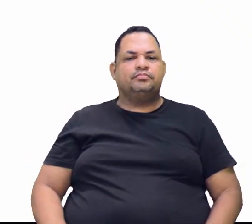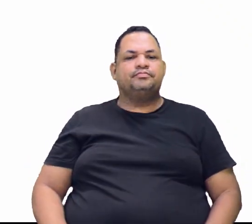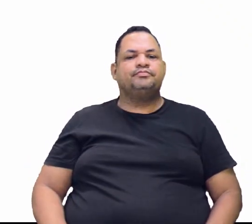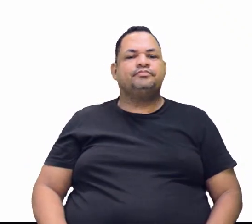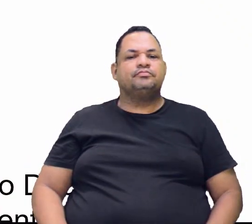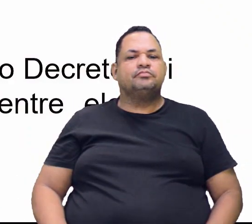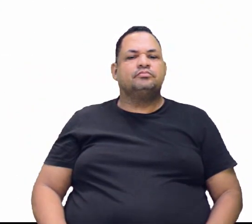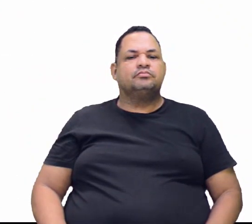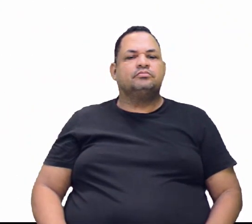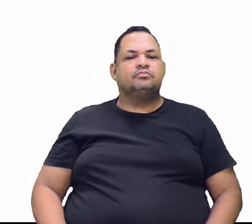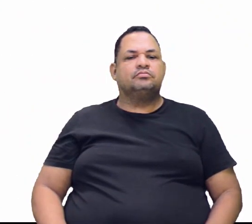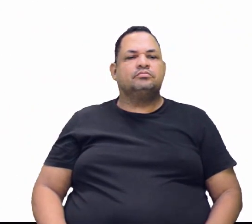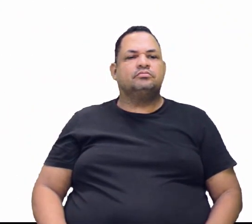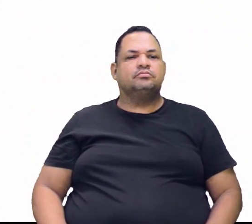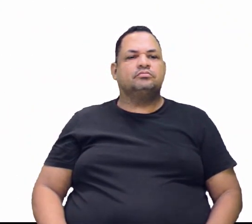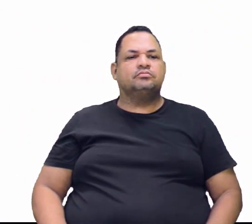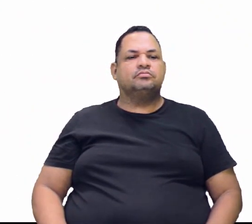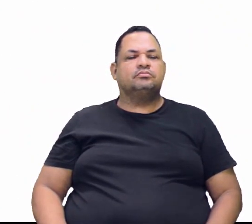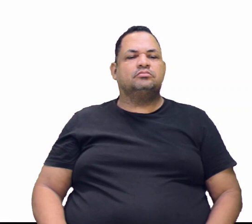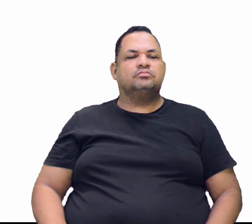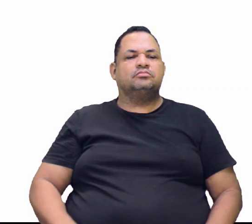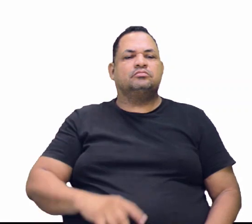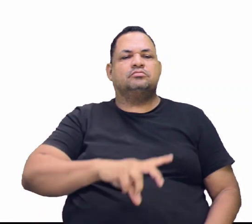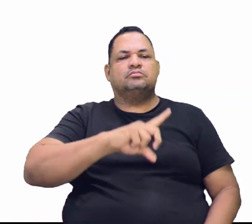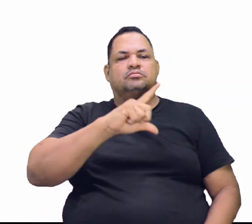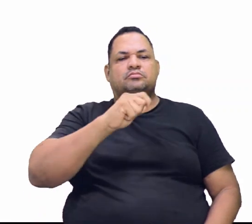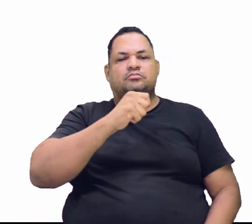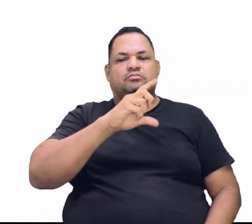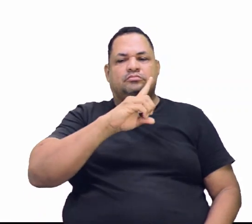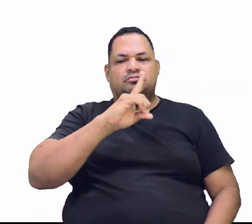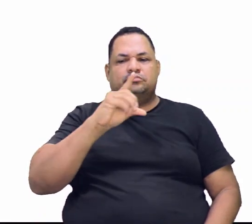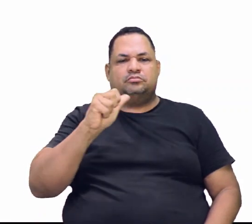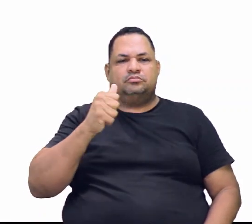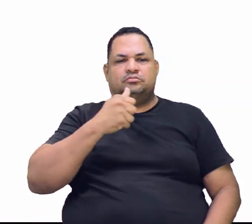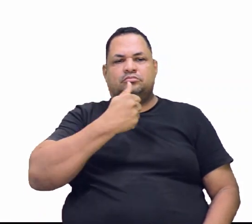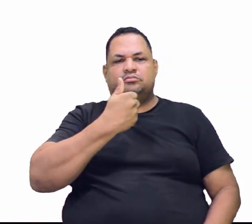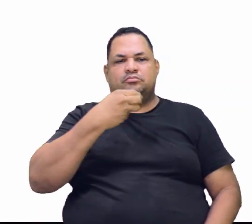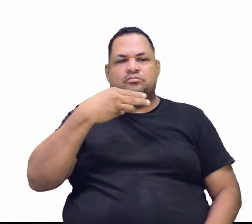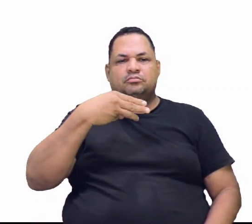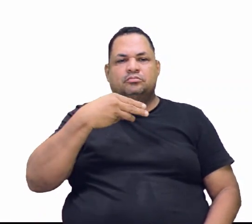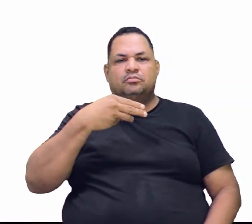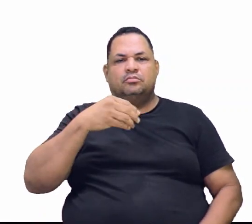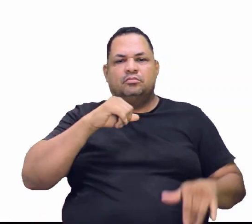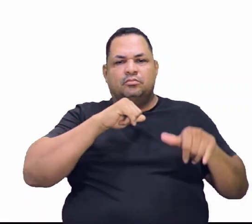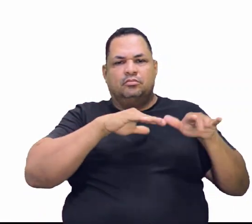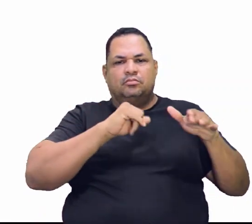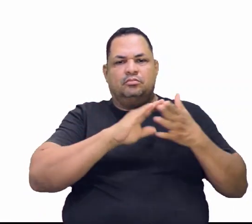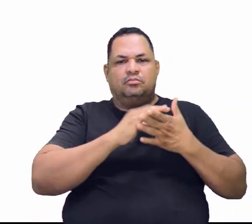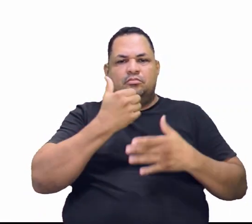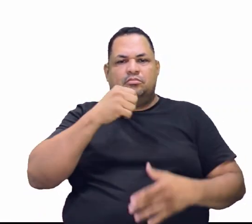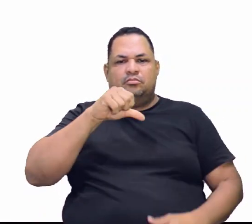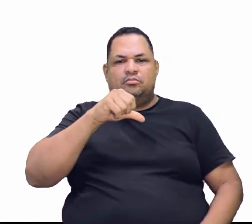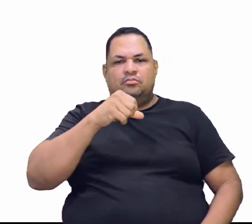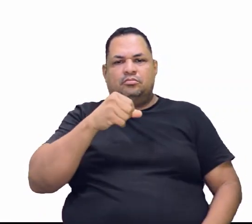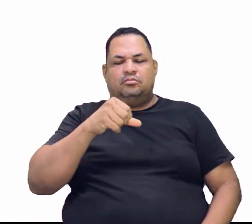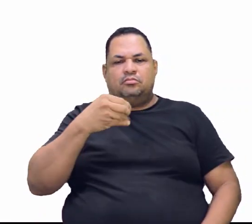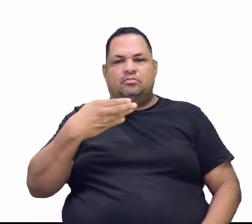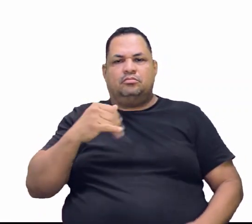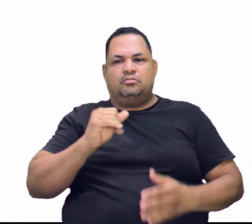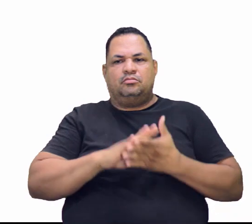Veja aí, no dia 13 de setembro, olha, acabei de falar, 3 de setembro de